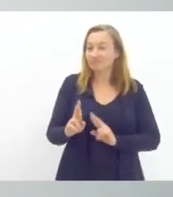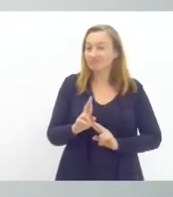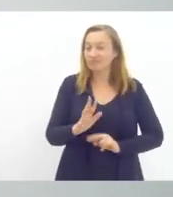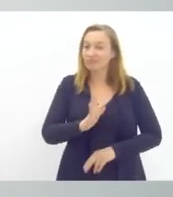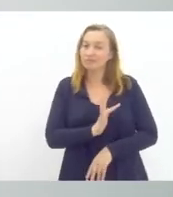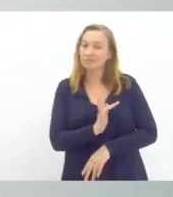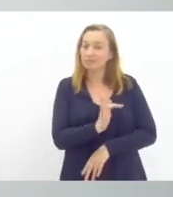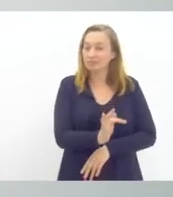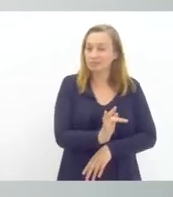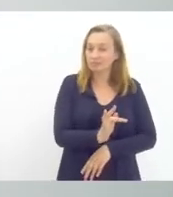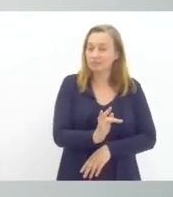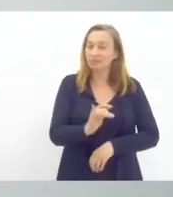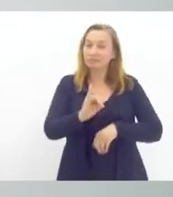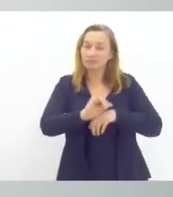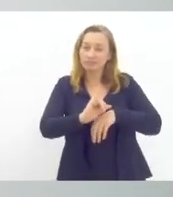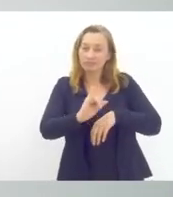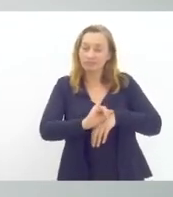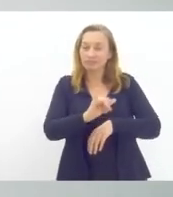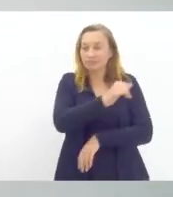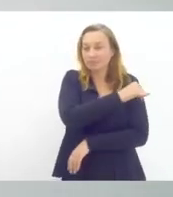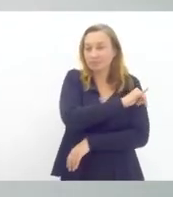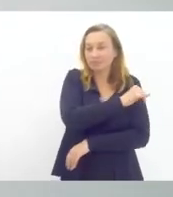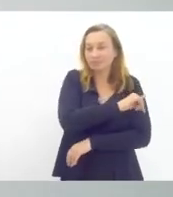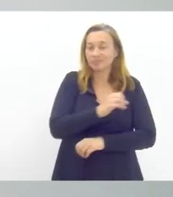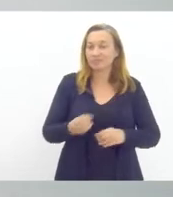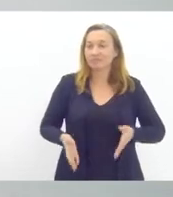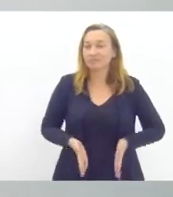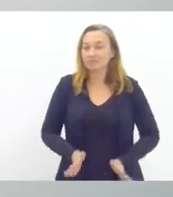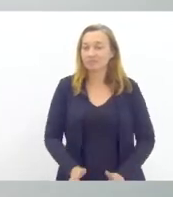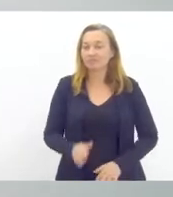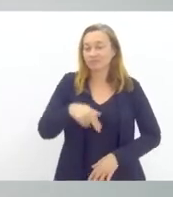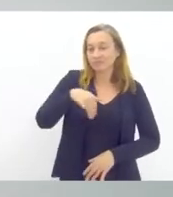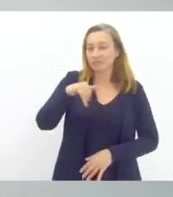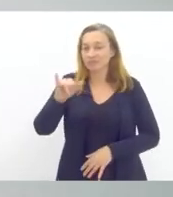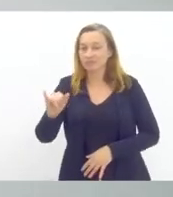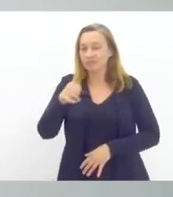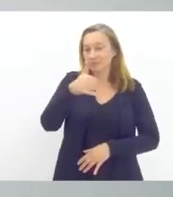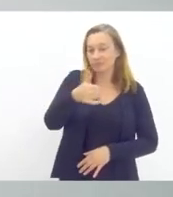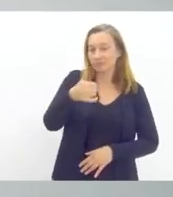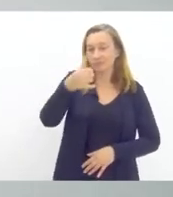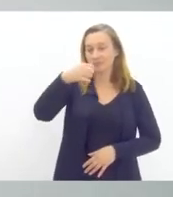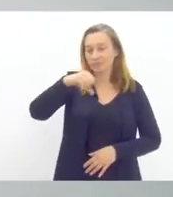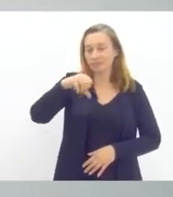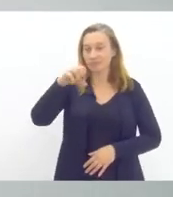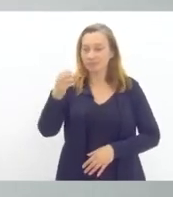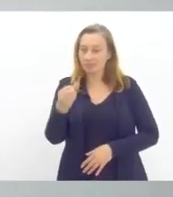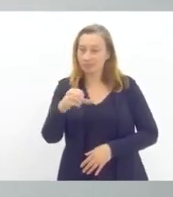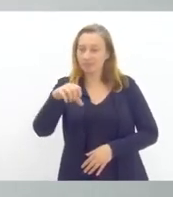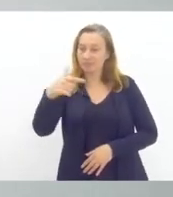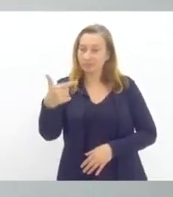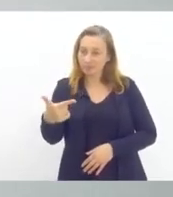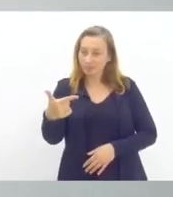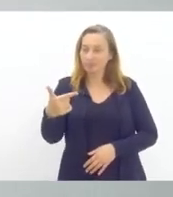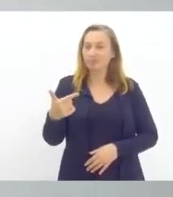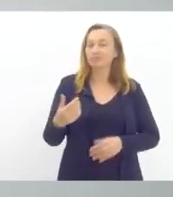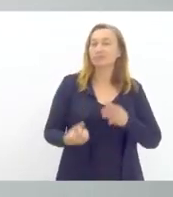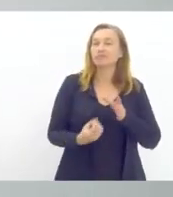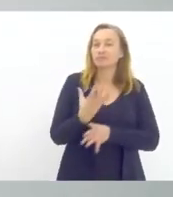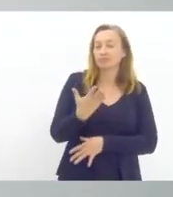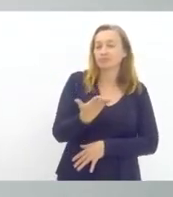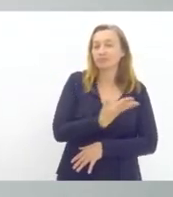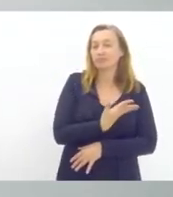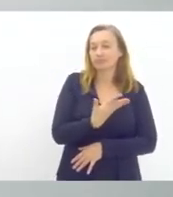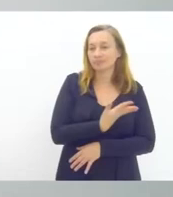a baixada Fluminense e a capital do Rio de Janeiro nasceu em Nova Iguaçu em 1962 por onde criou raízes amigos